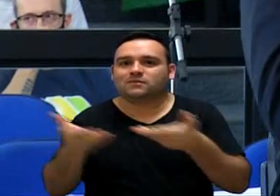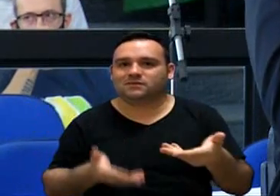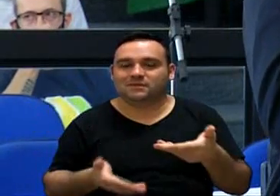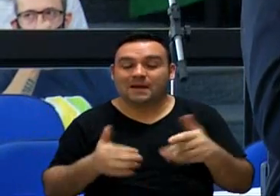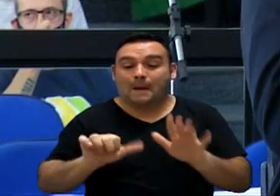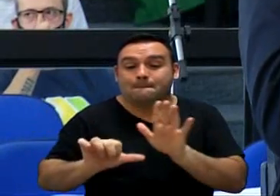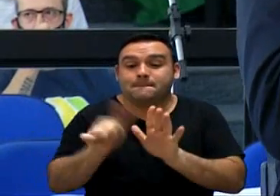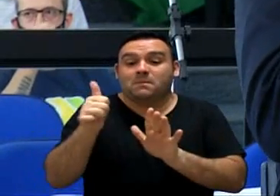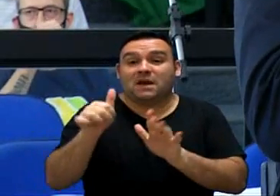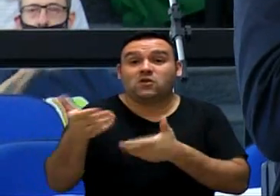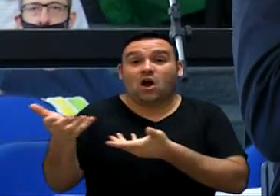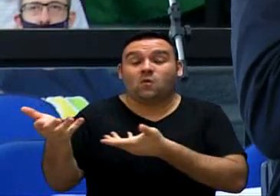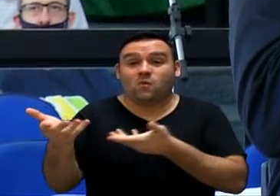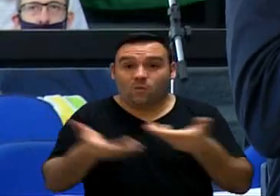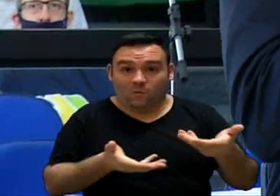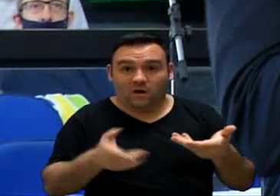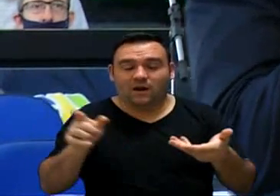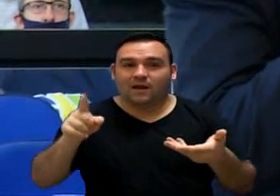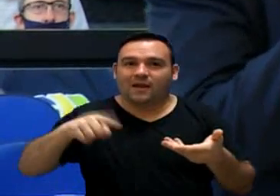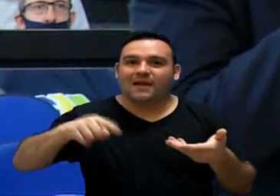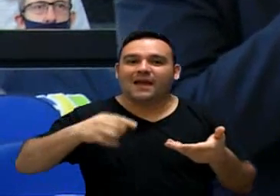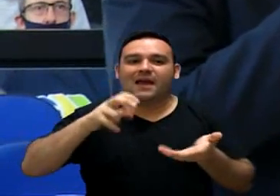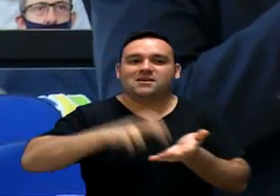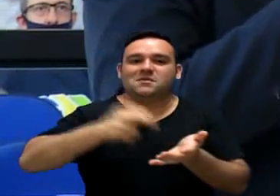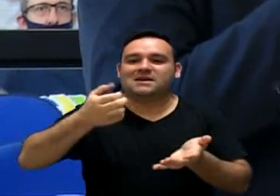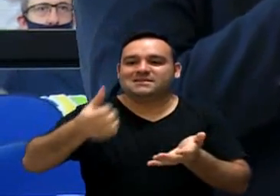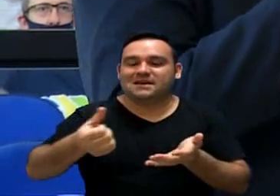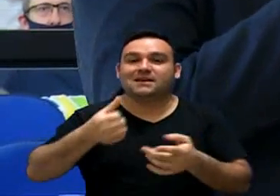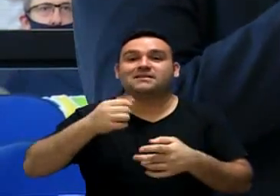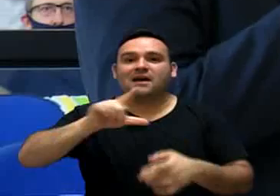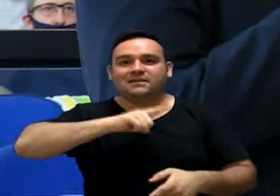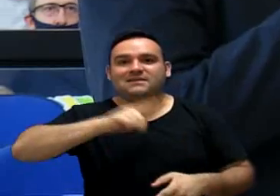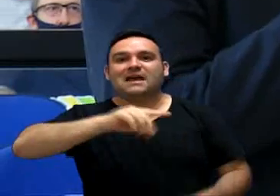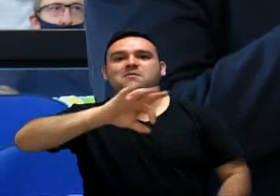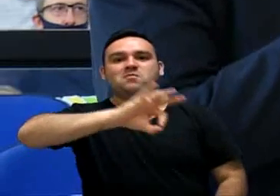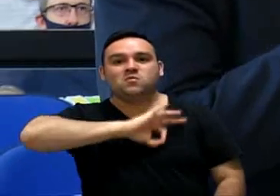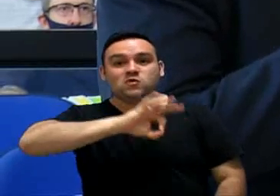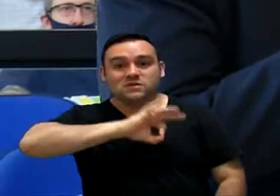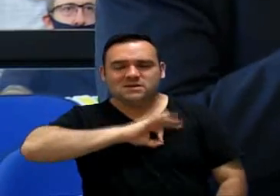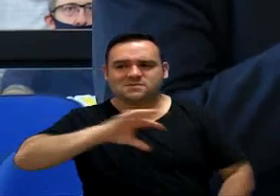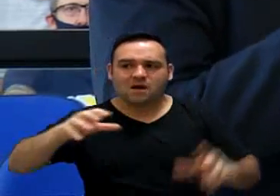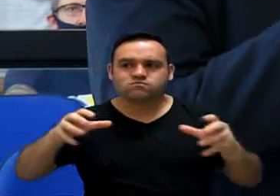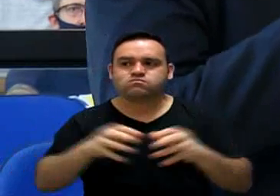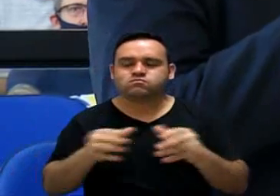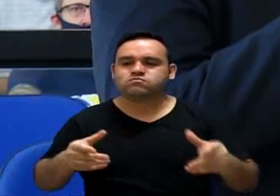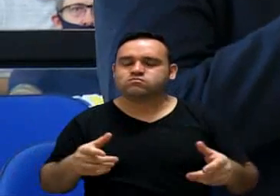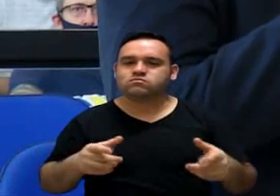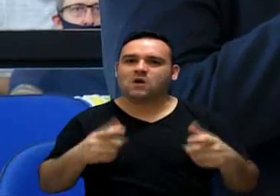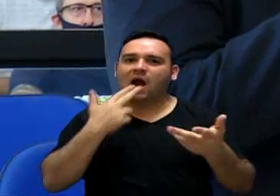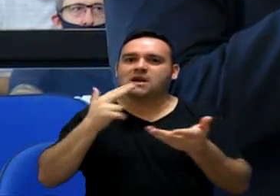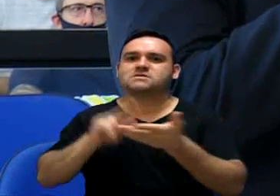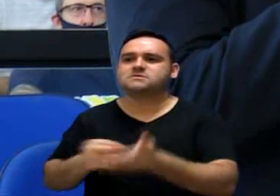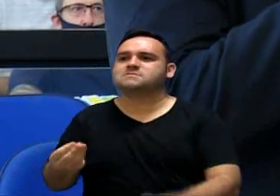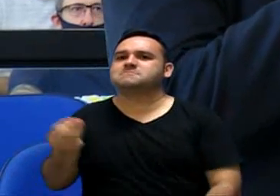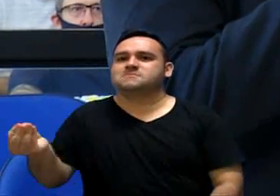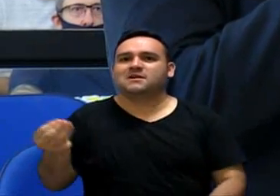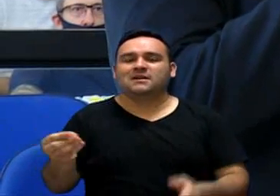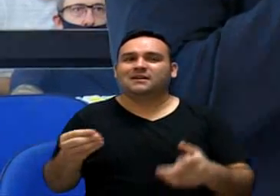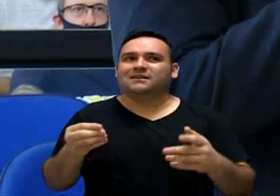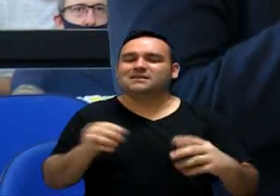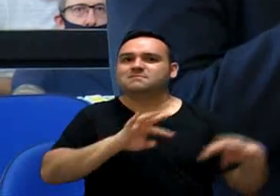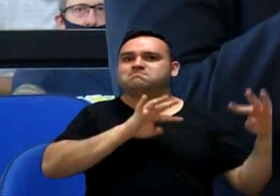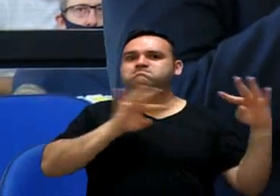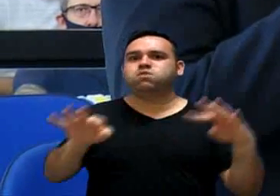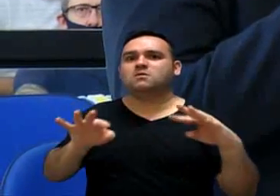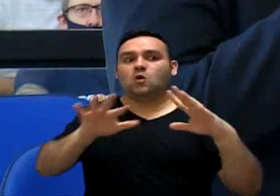O primeiro instante que ela foi 6 horas da manhã, com a presença de forças policiais e com um show